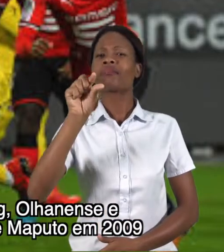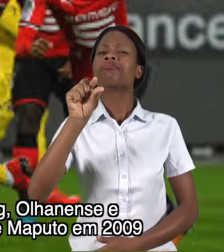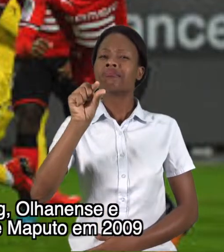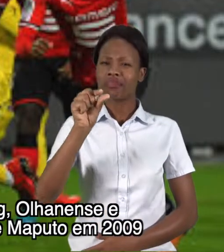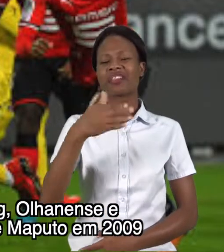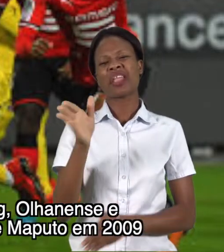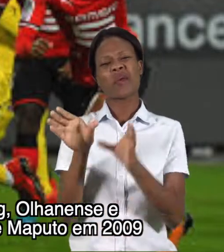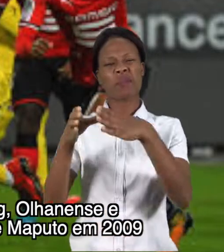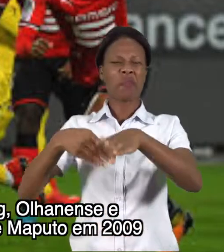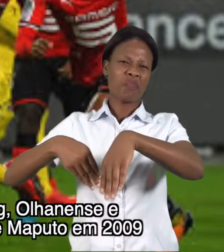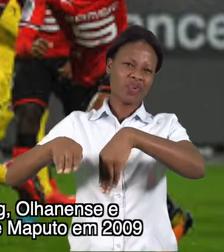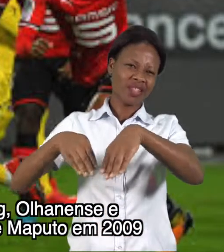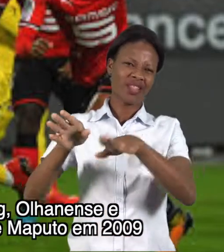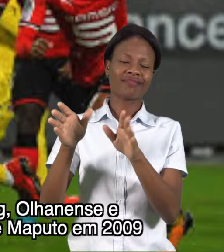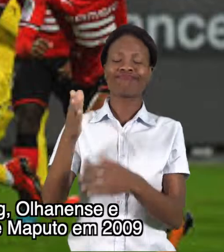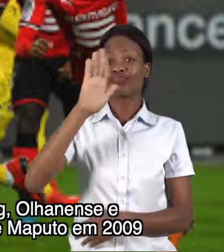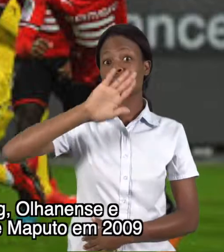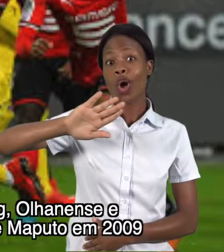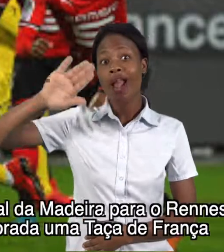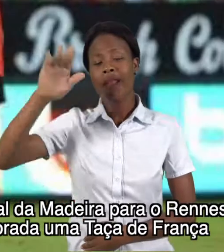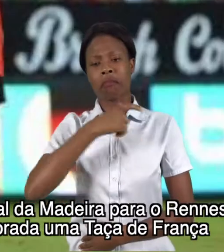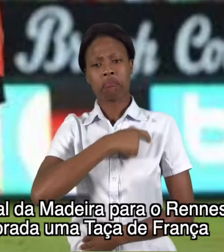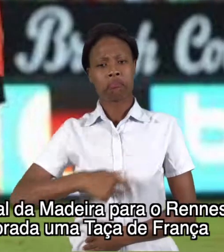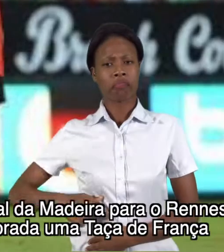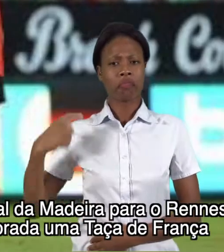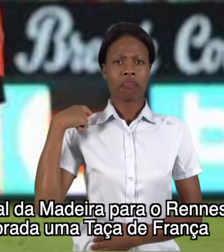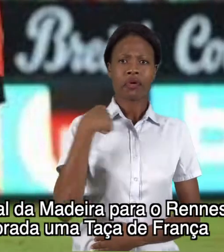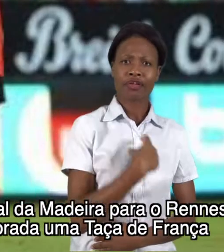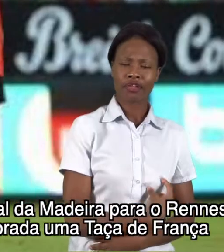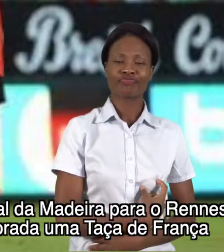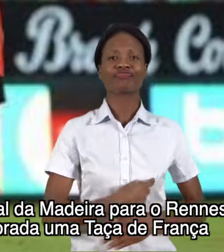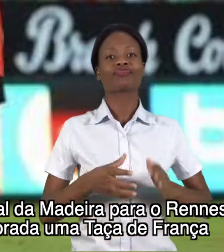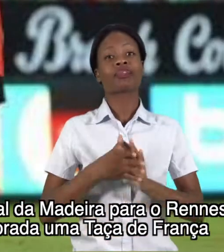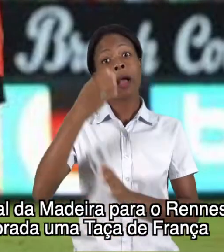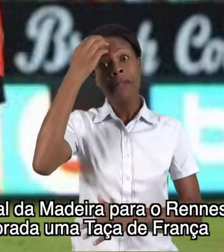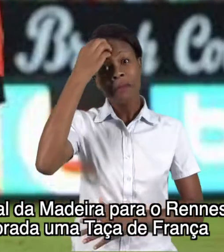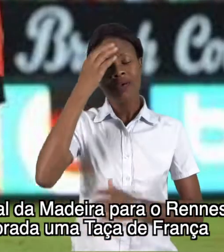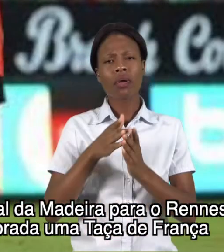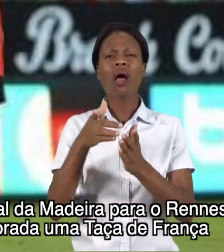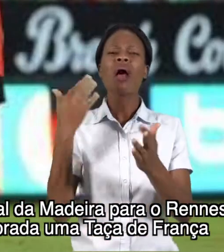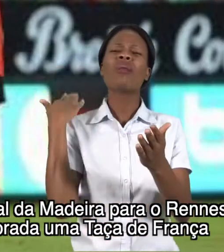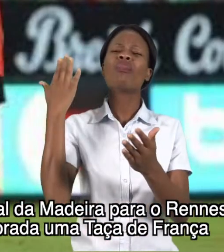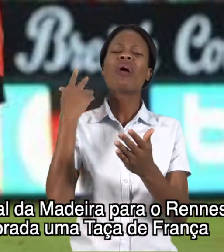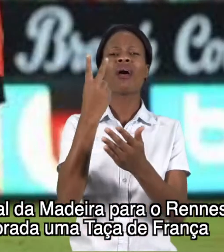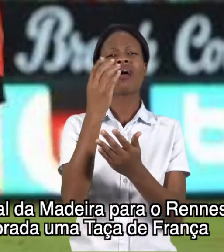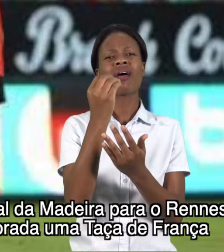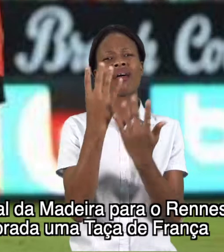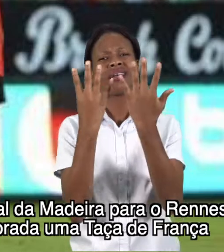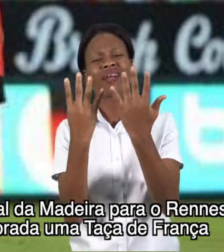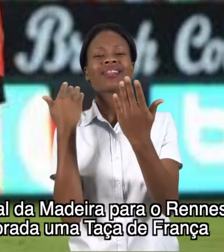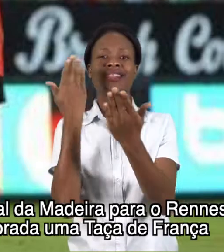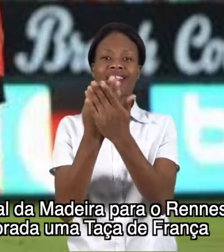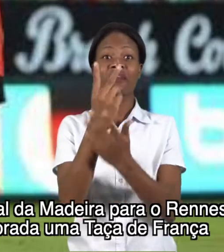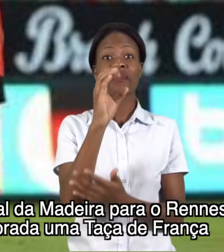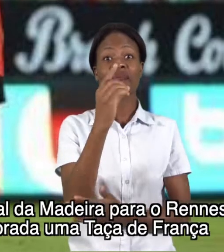e do Desportivo de Maputo em 2009. Em 2014, Mexer transferiu-se do Nacional da Madeira